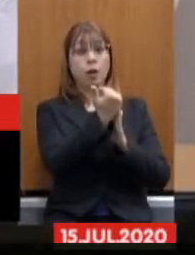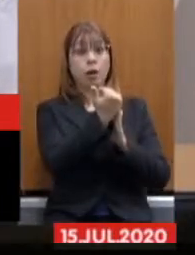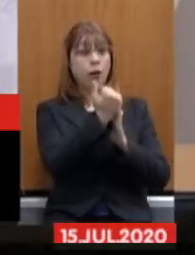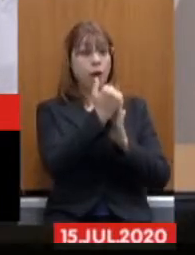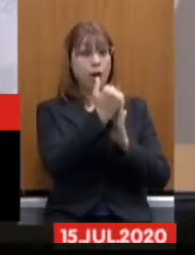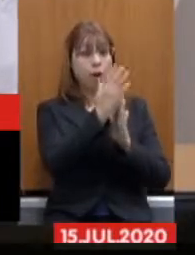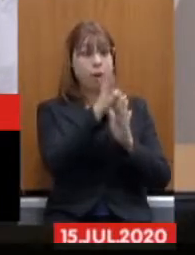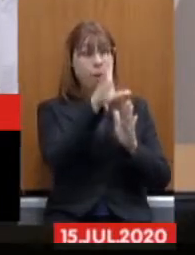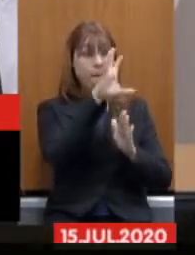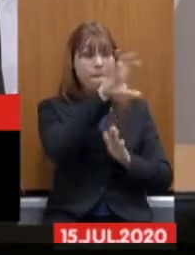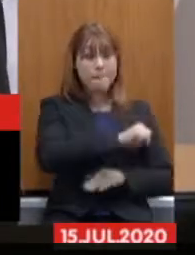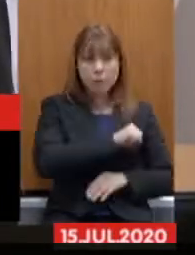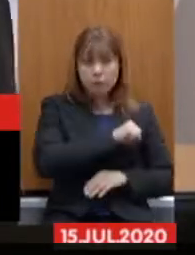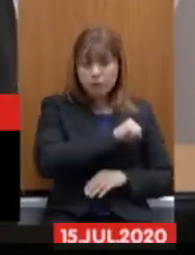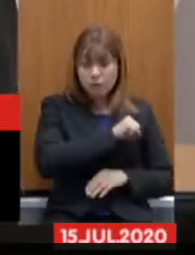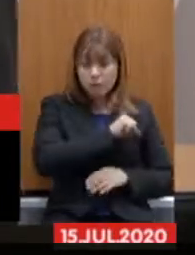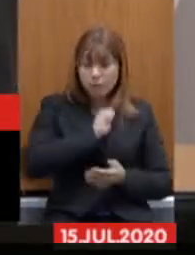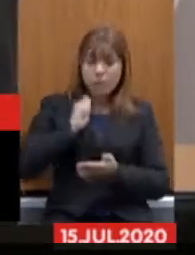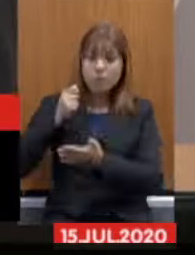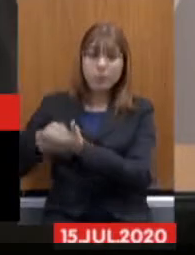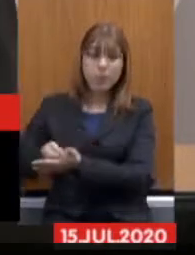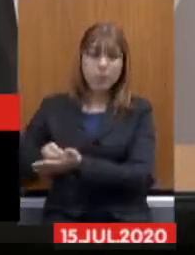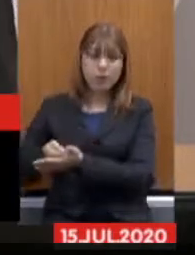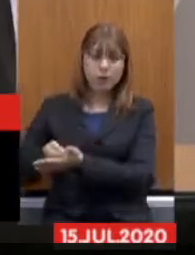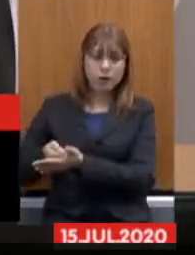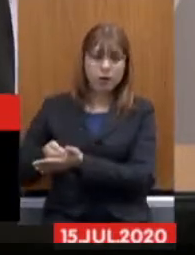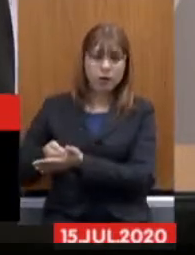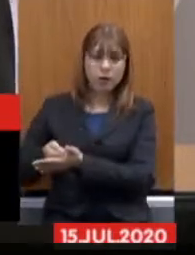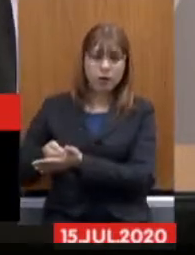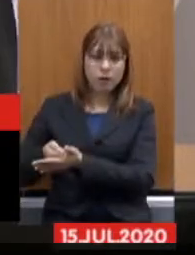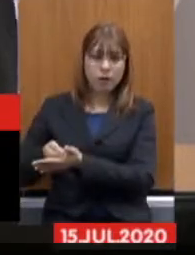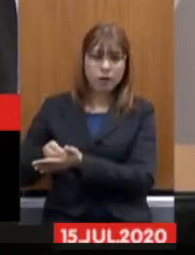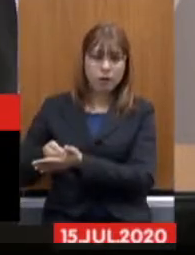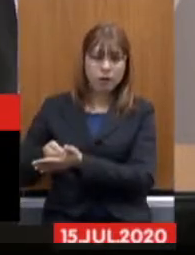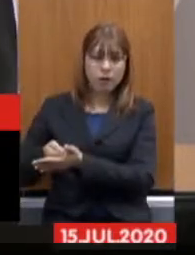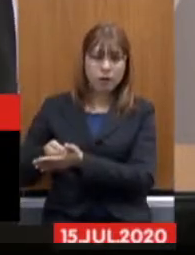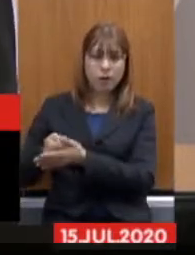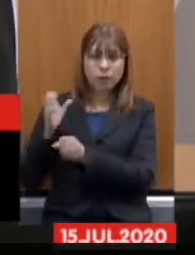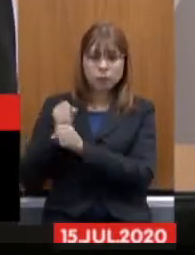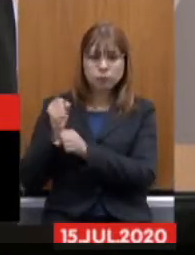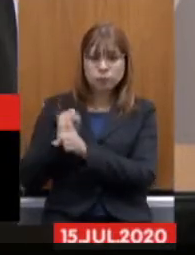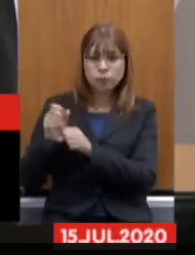rombo nas contas públicas e ao servidor que vai pagar isso